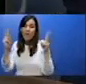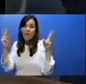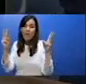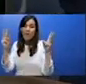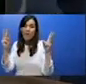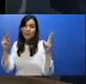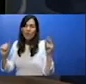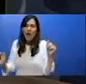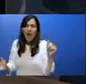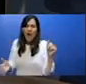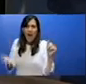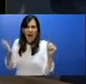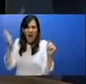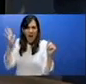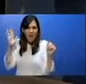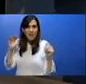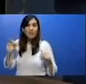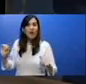valiosos quadros?